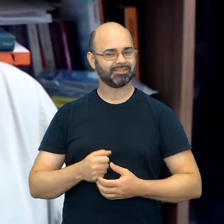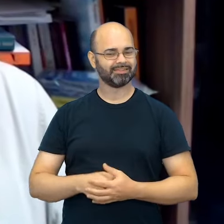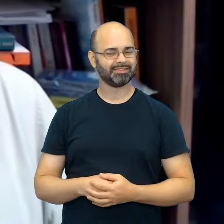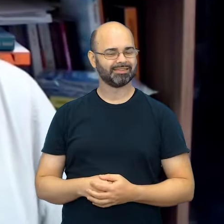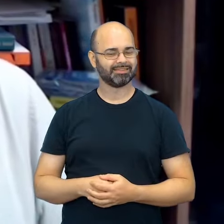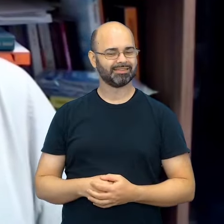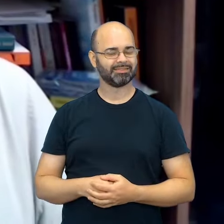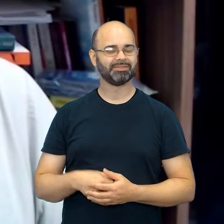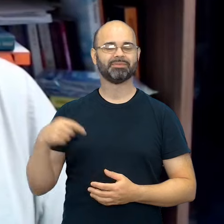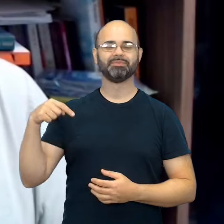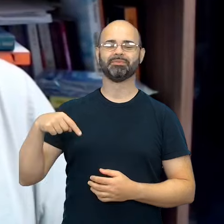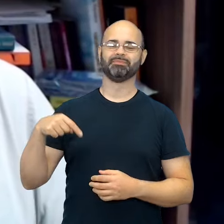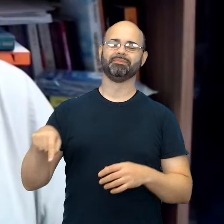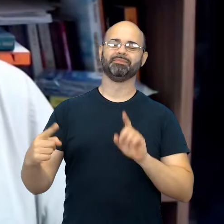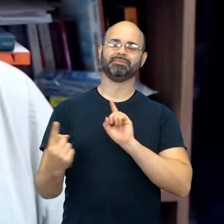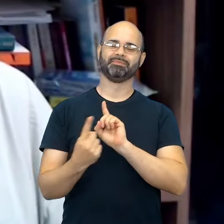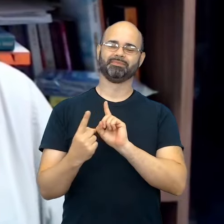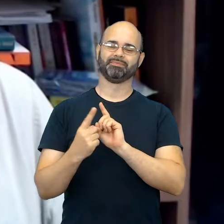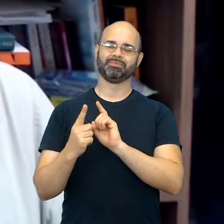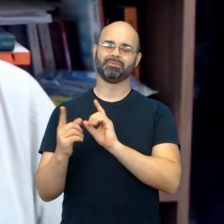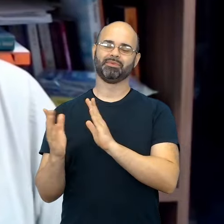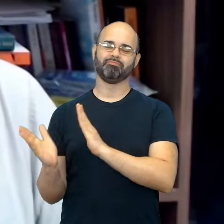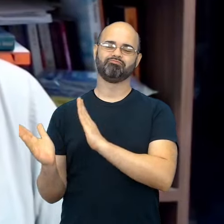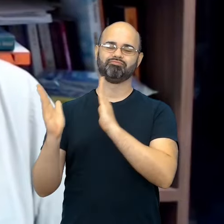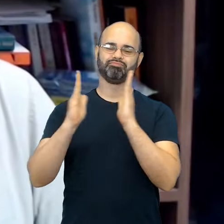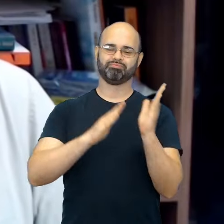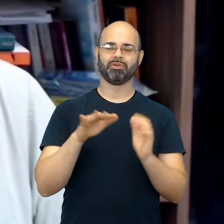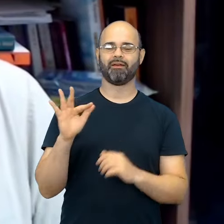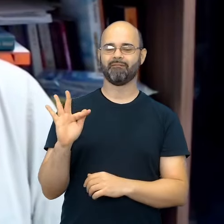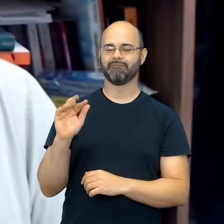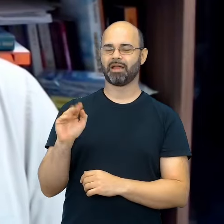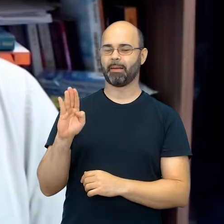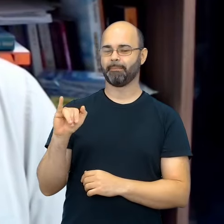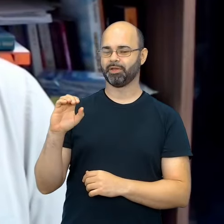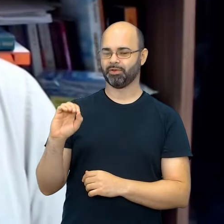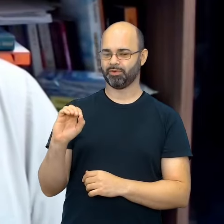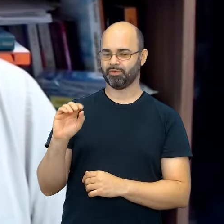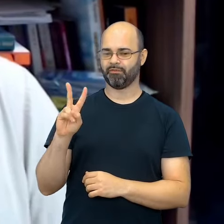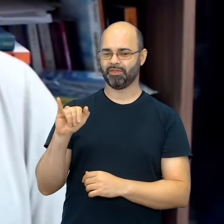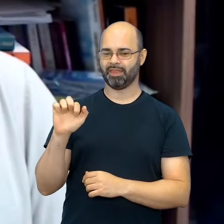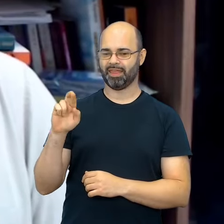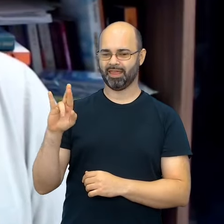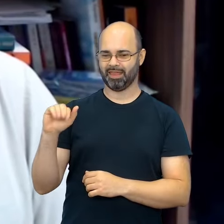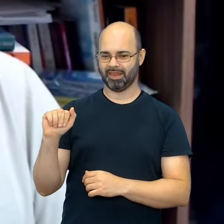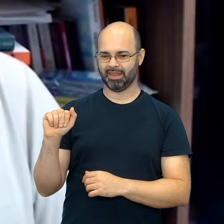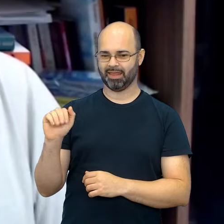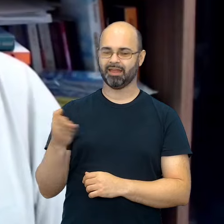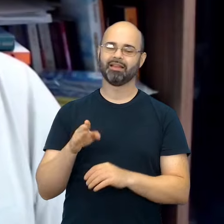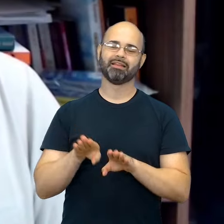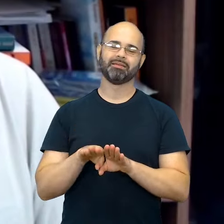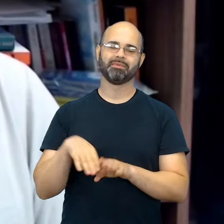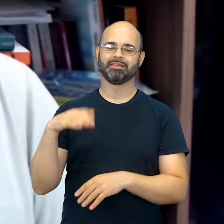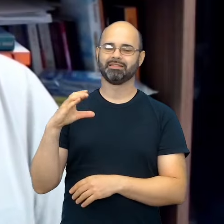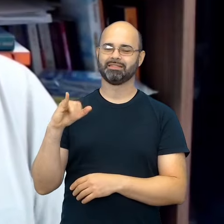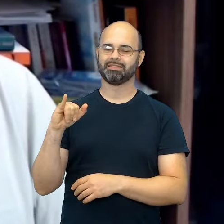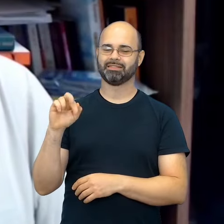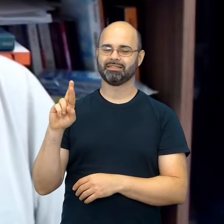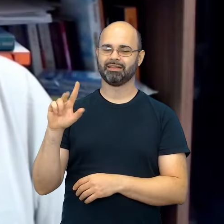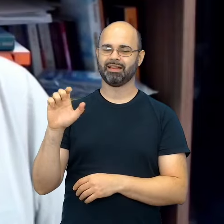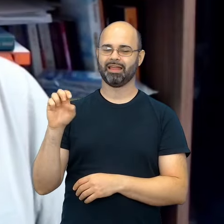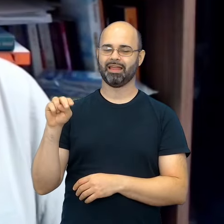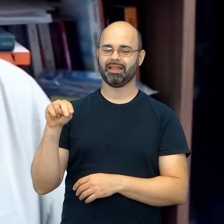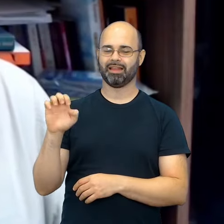estar conosco na formação, né, que é o Fábio Vieira e a Sirlene Neves, né? Fábio e Sirlene, sejam